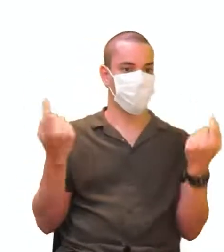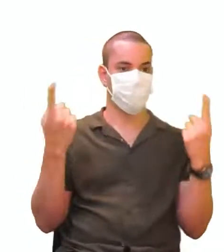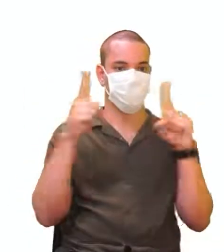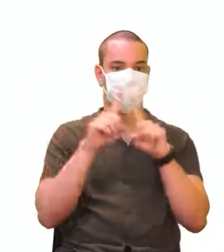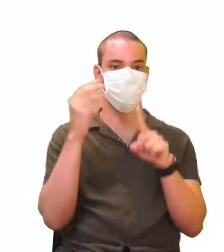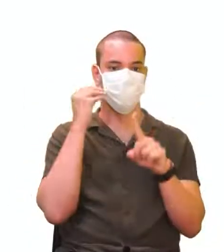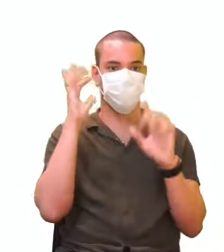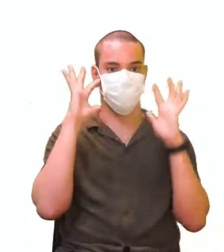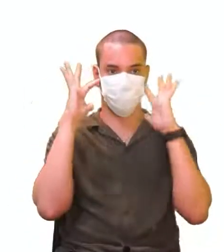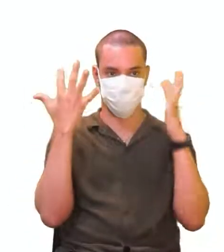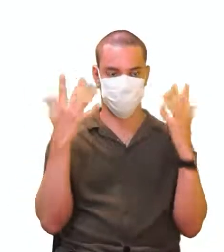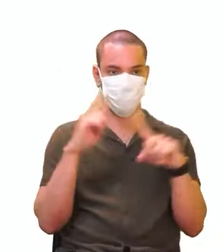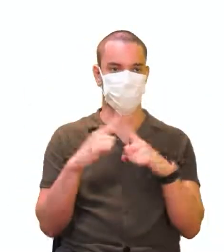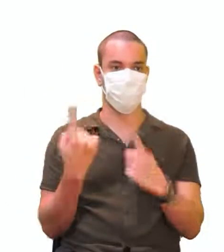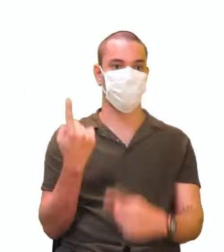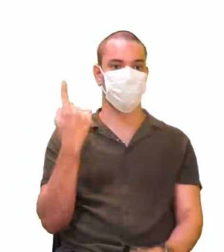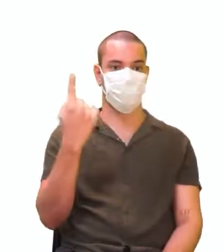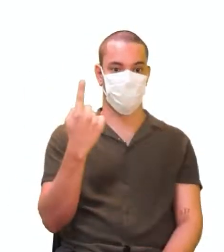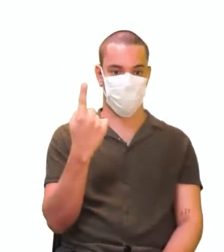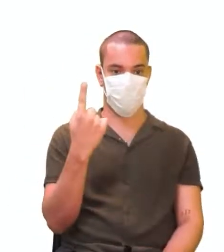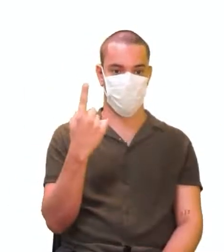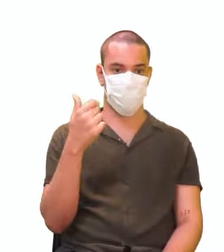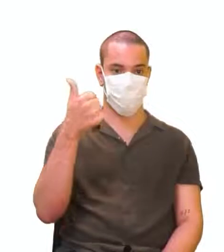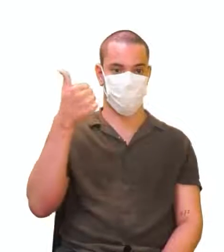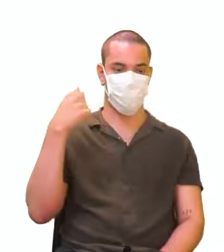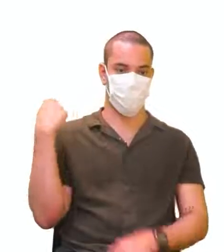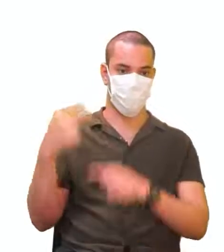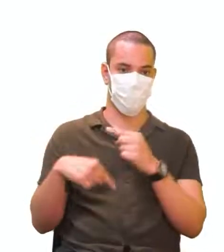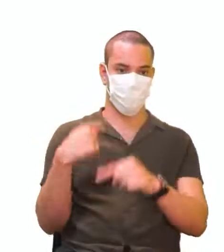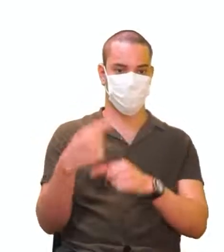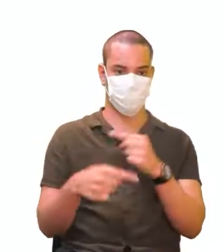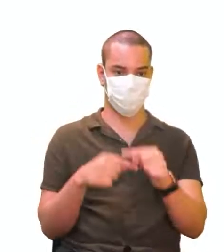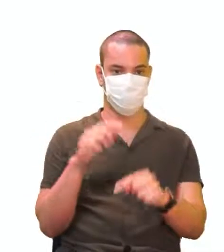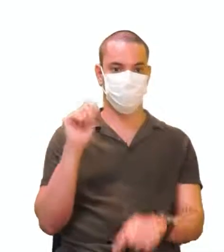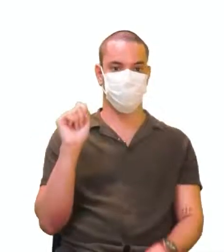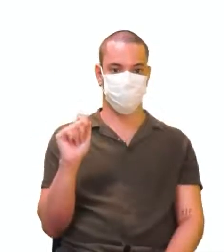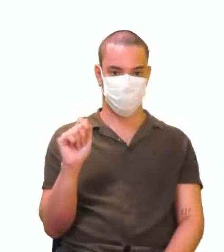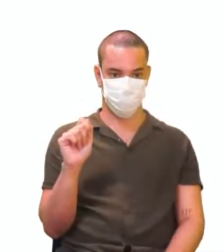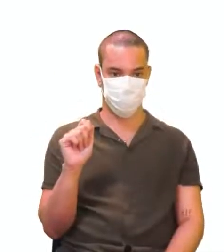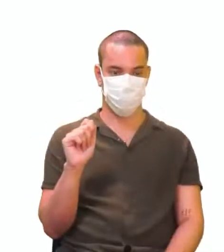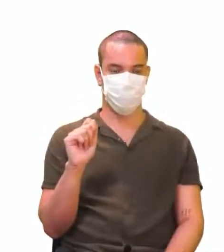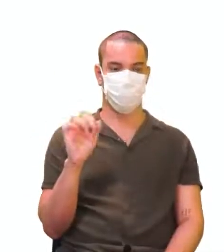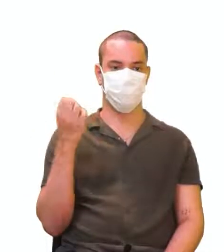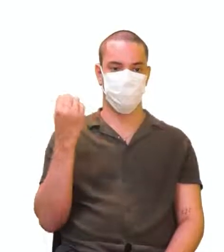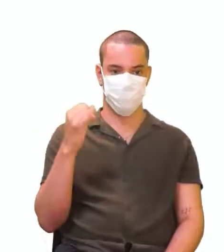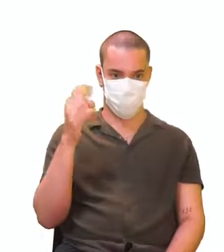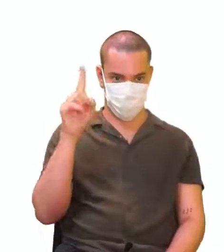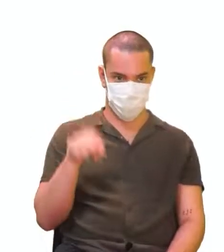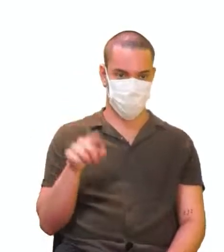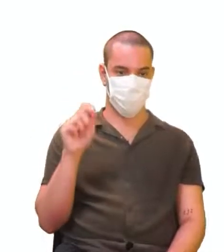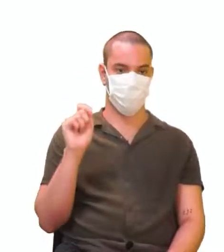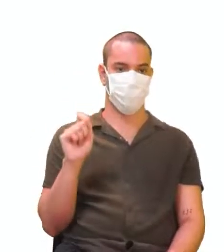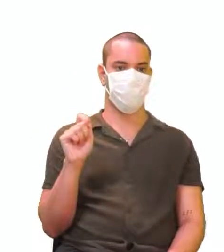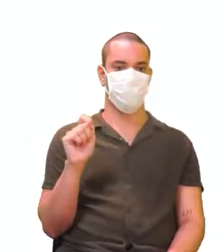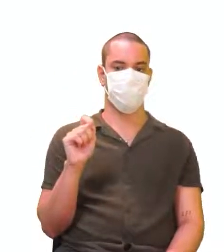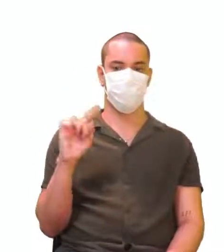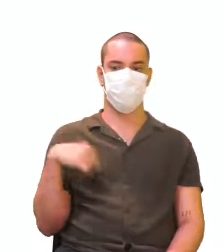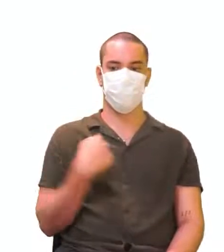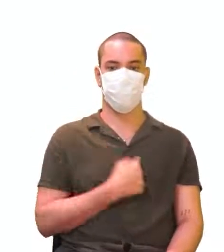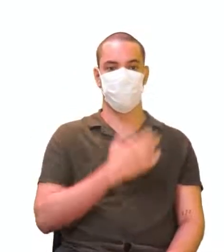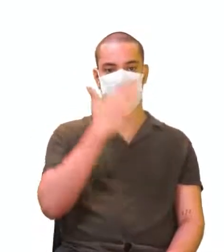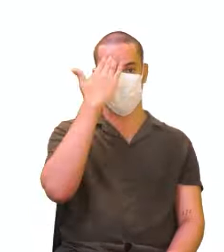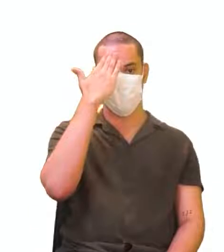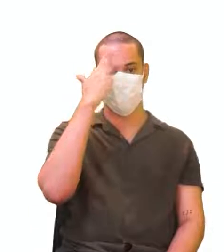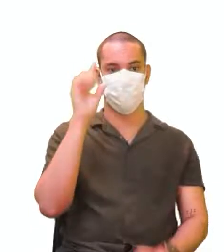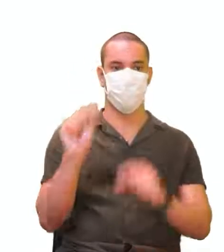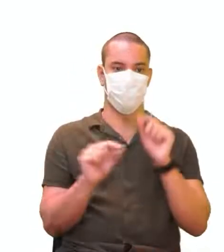resolver. Só que aqui o indivíduo 1 da primeira geração, ele é A. Se ele é A, ele